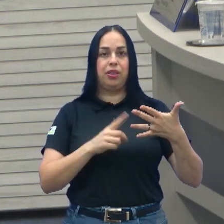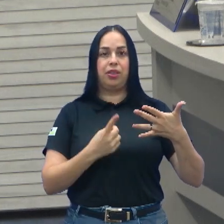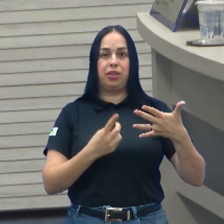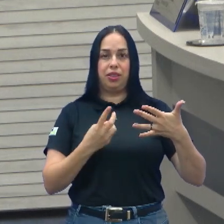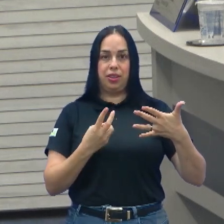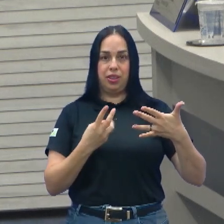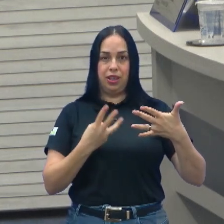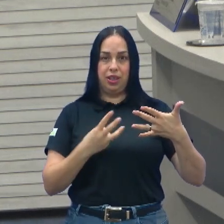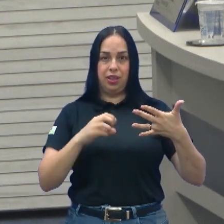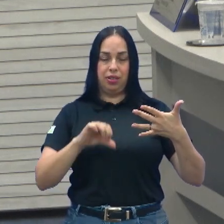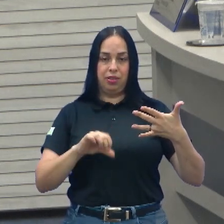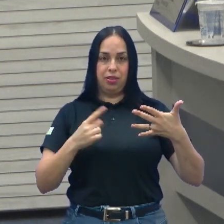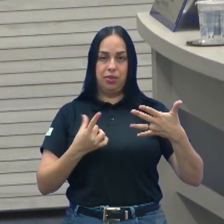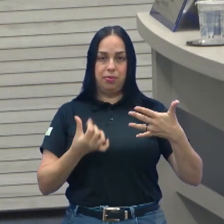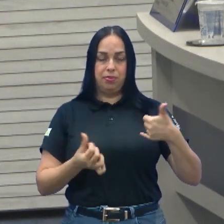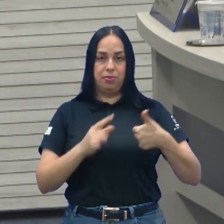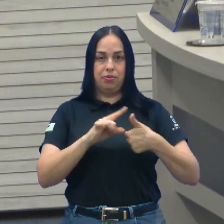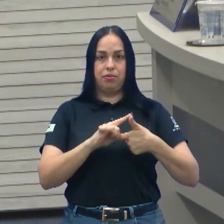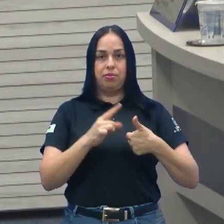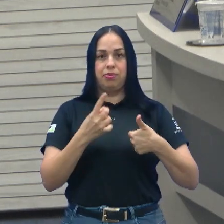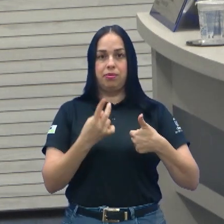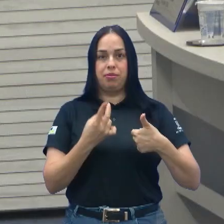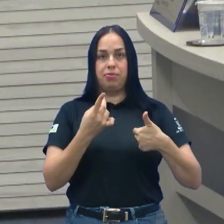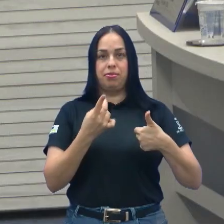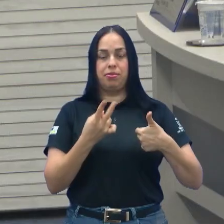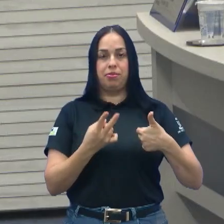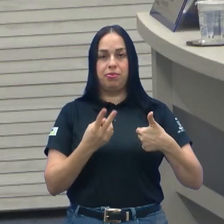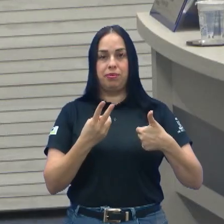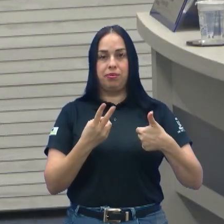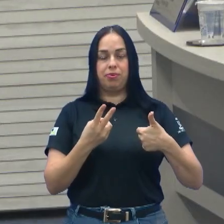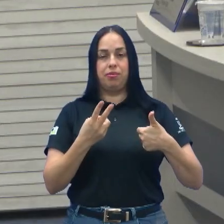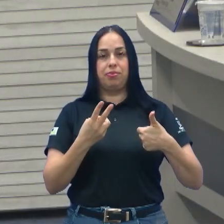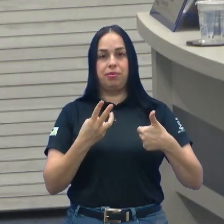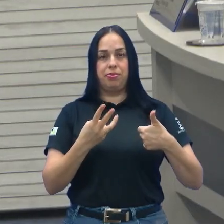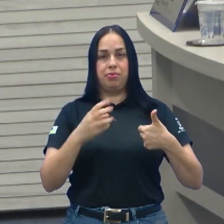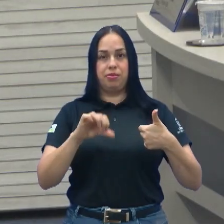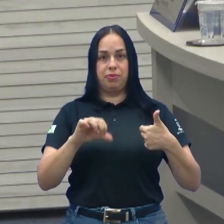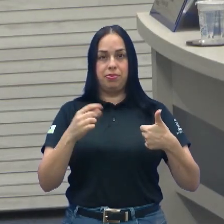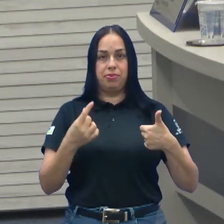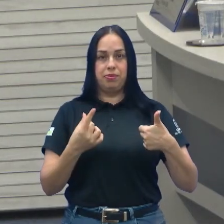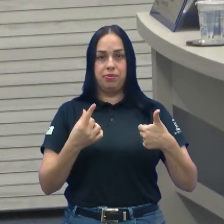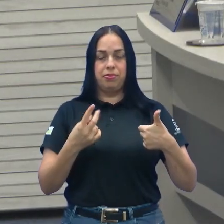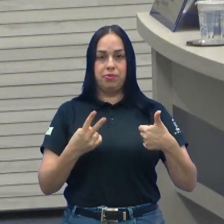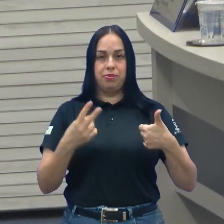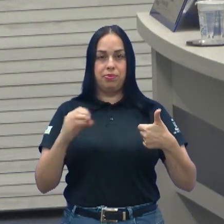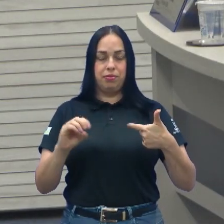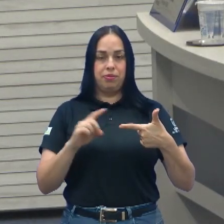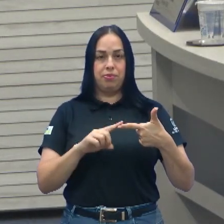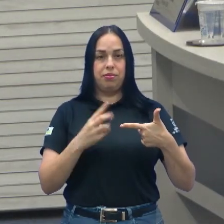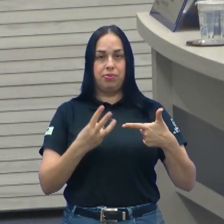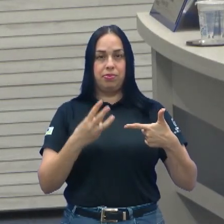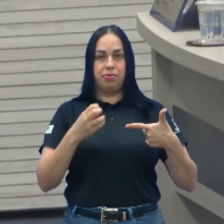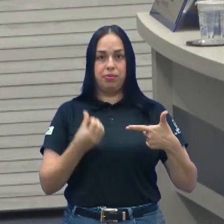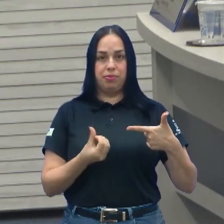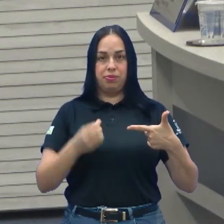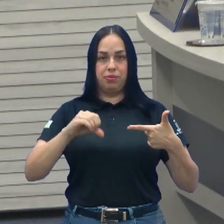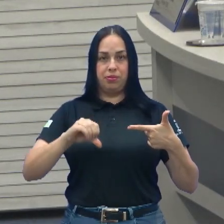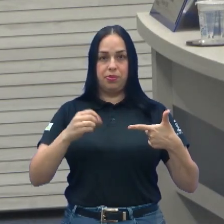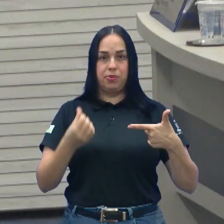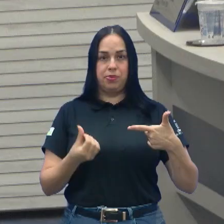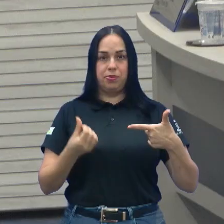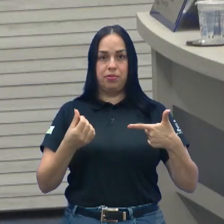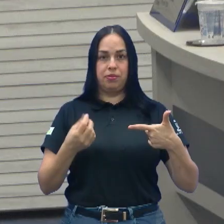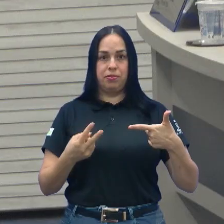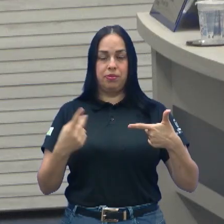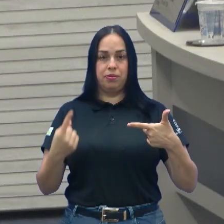e 3921. Ainda em tempo, senhor presidente, solicito a